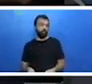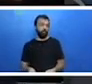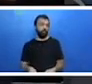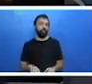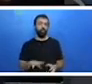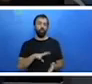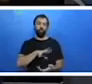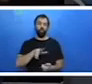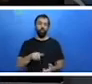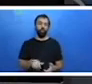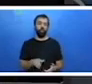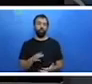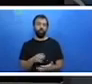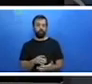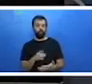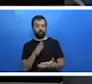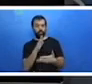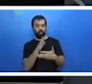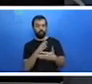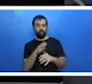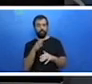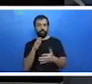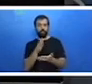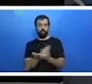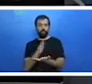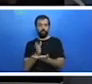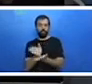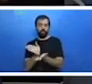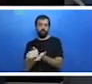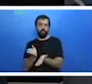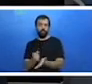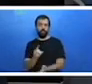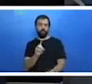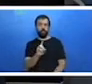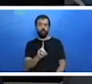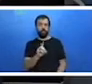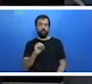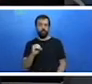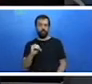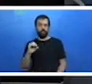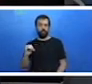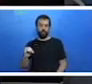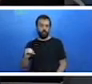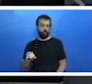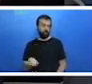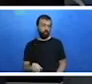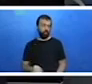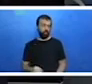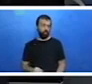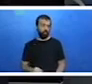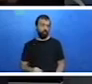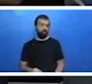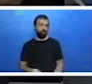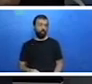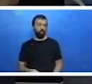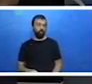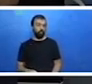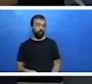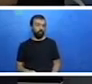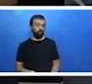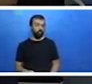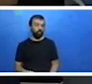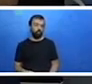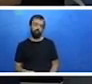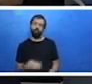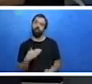partes. Nesse daqui, eu quero 7 centésimos. Então, eu vou pintar 7 quadradinhos. Eu posso pintar assim,